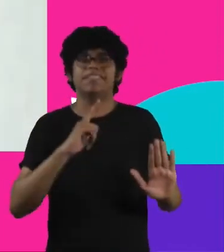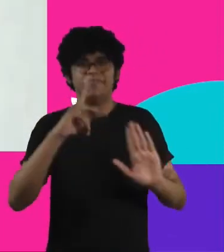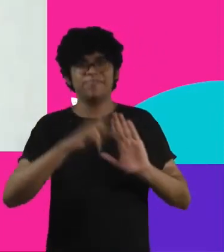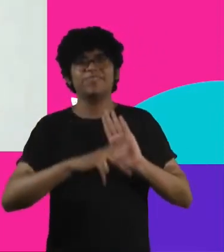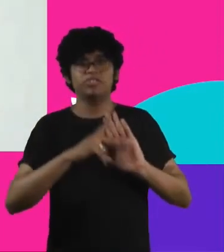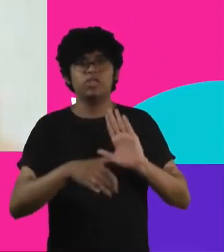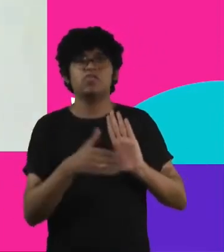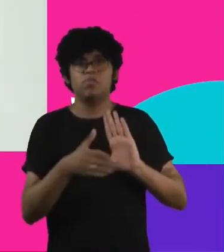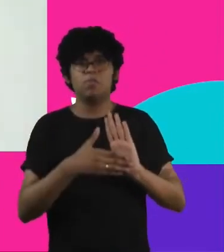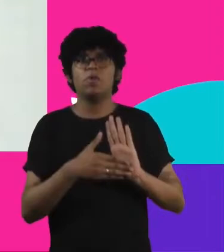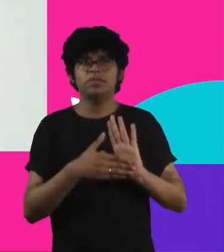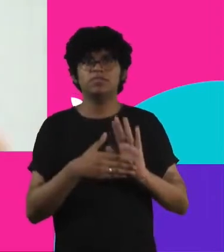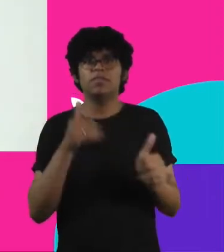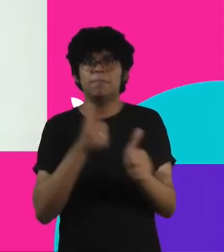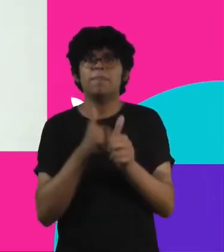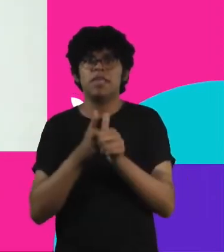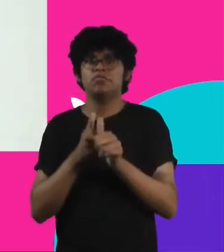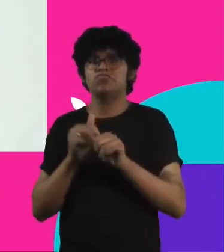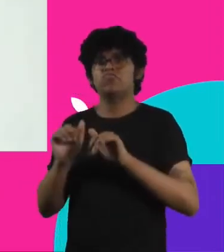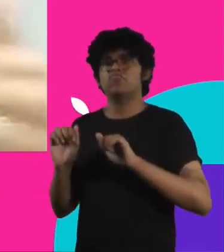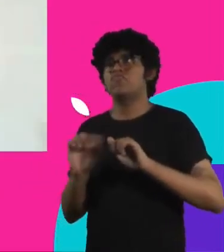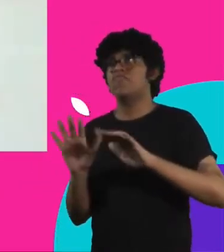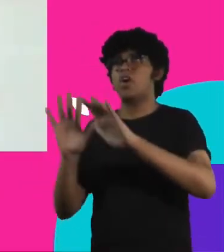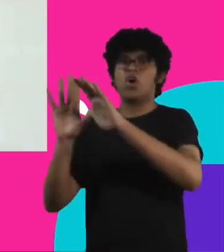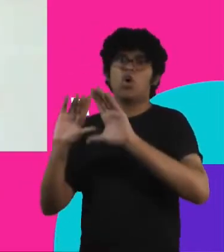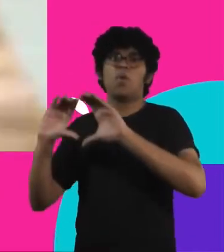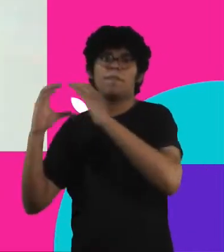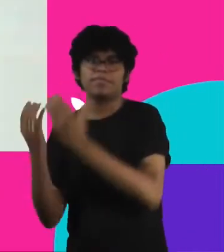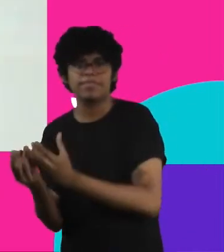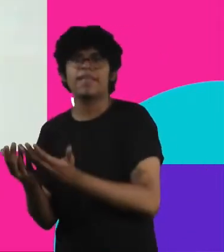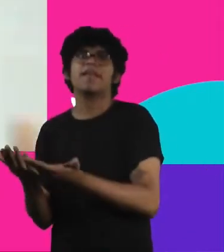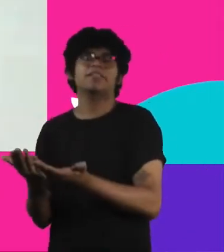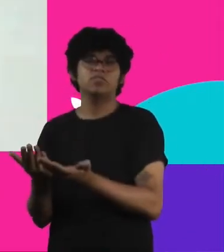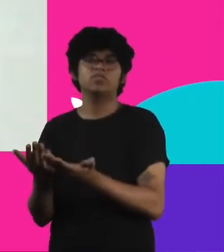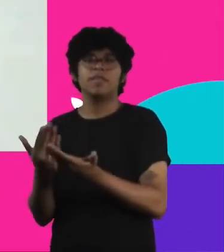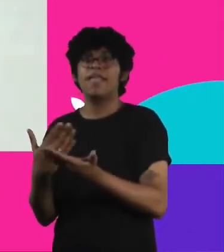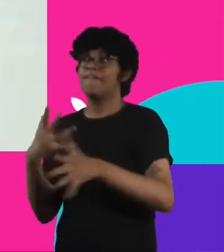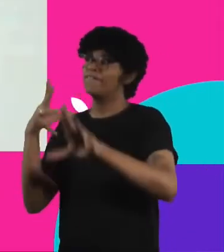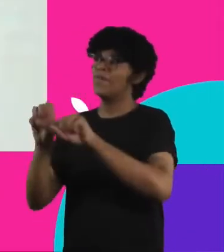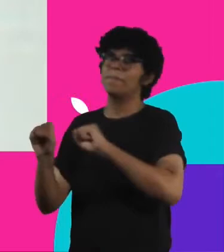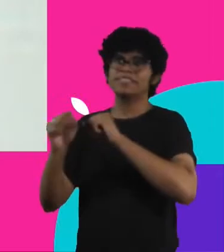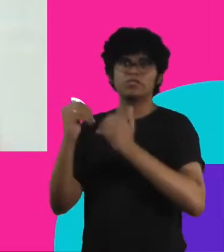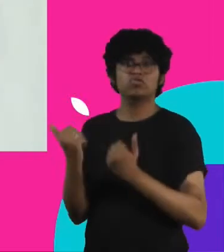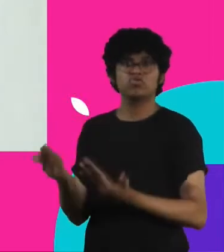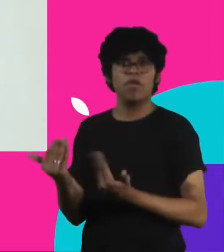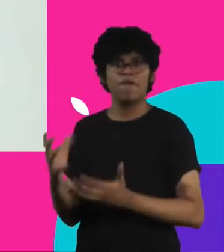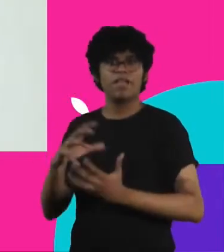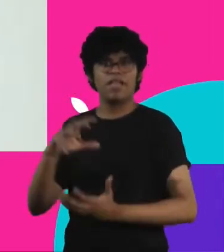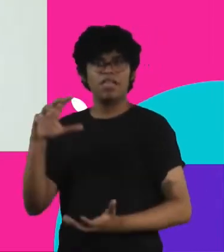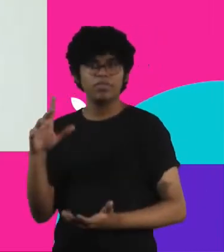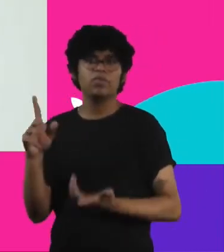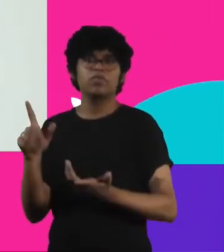das nossas usinas, nas comunidades, onde a gente atua de formação de jovens e de adultos em termos